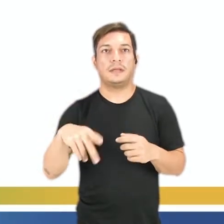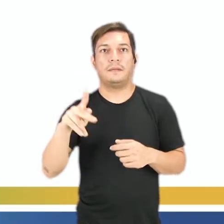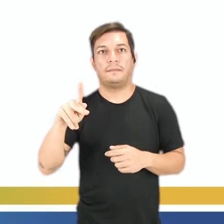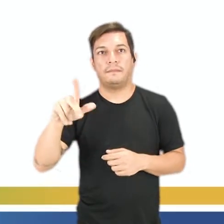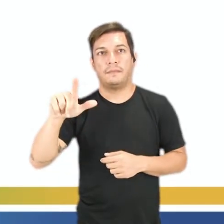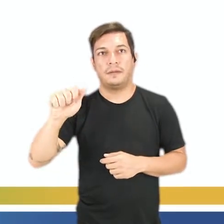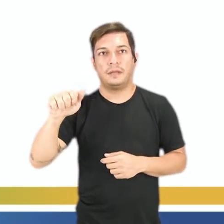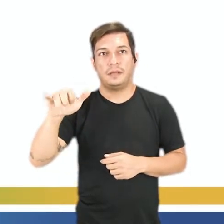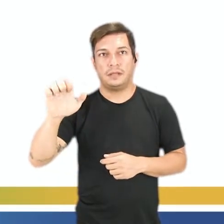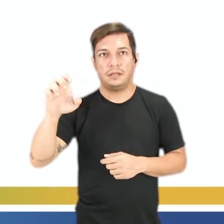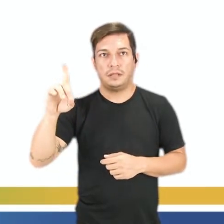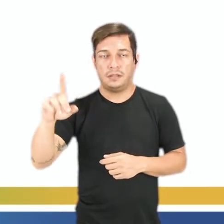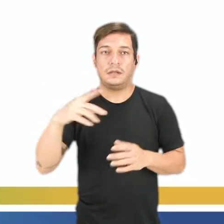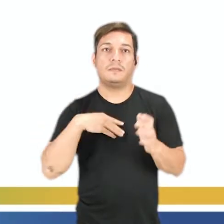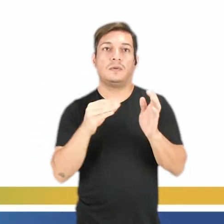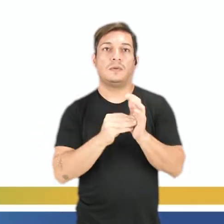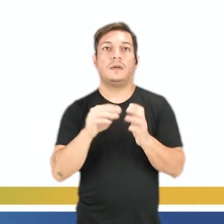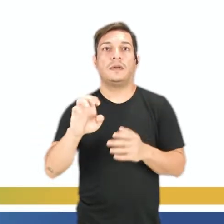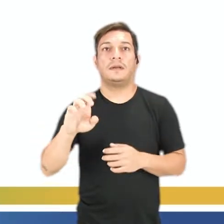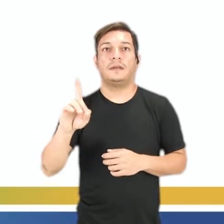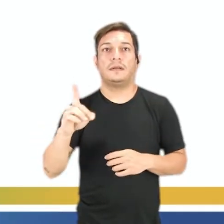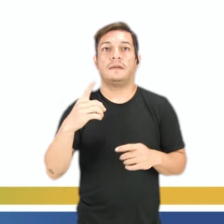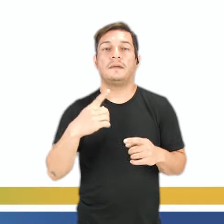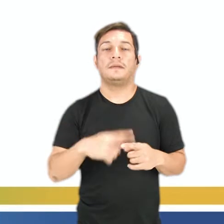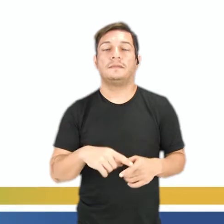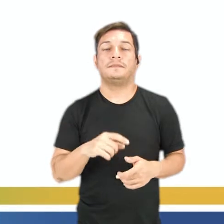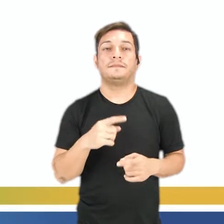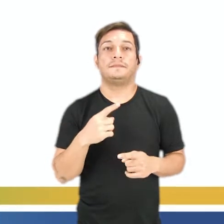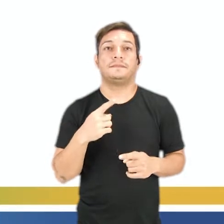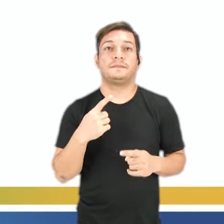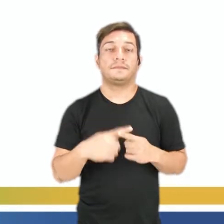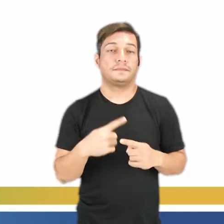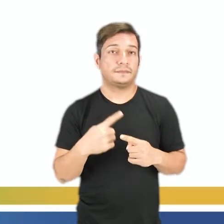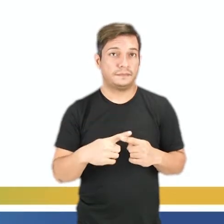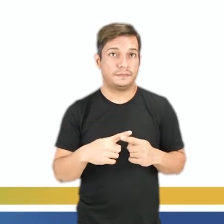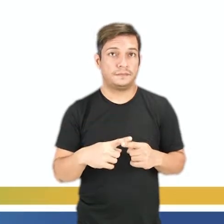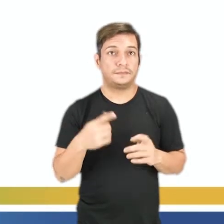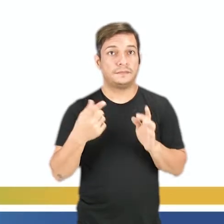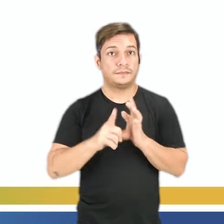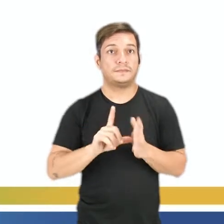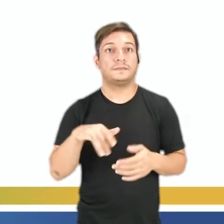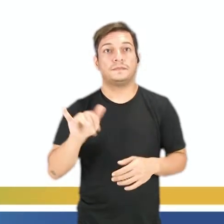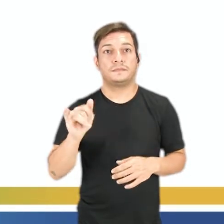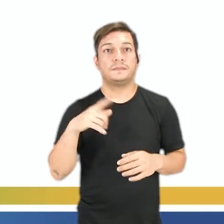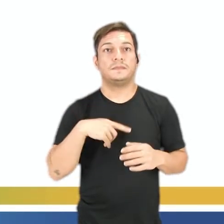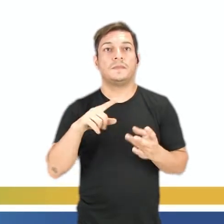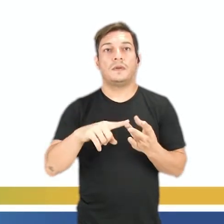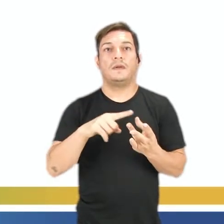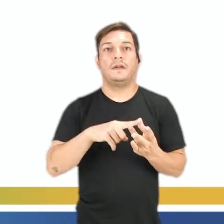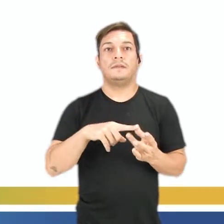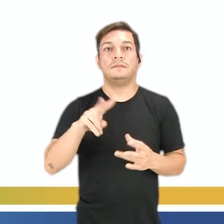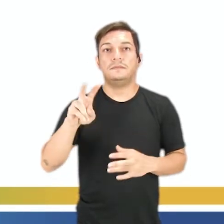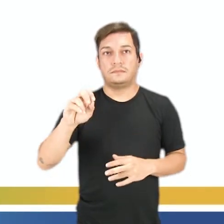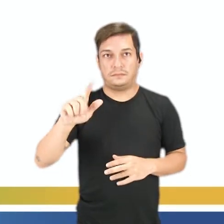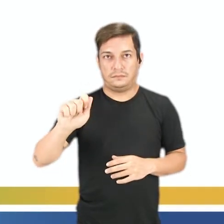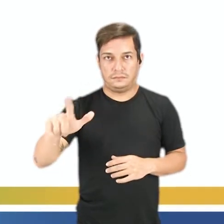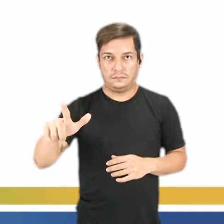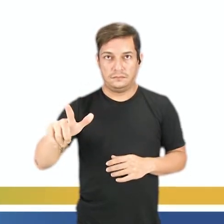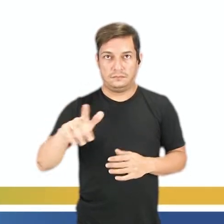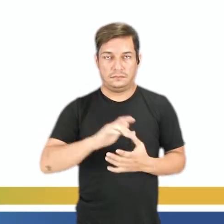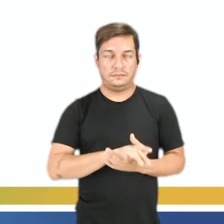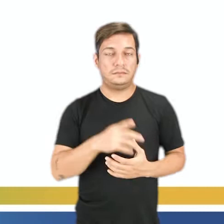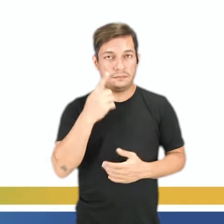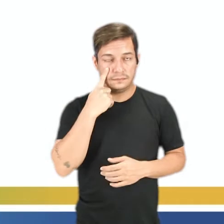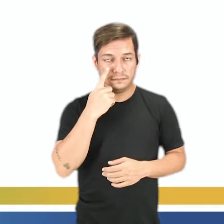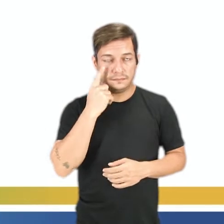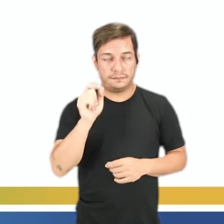para acrescentar ED? Por que ele não tem IED? Porque antes do Y é uma vogal. E assim por diante, mas